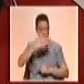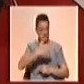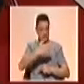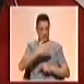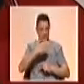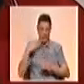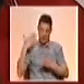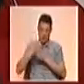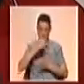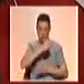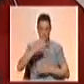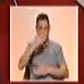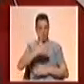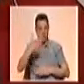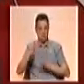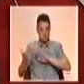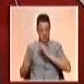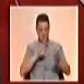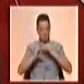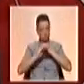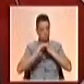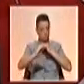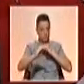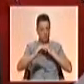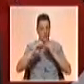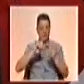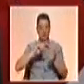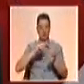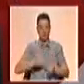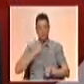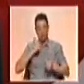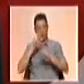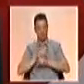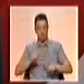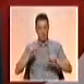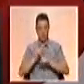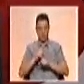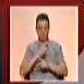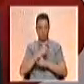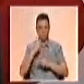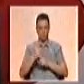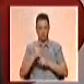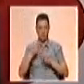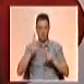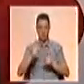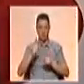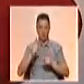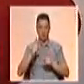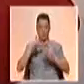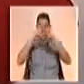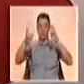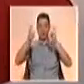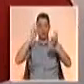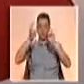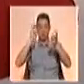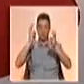até 2011, mais ou menos estável. Não tem havido grandes melhorias. E precisamente porque, ao nível das agroindústrias, que talvez